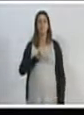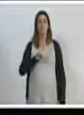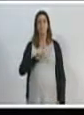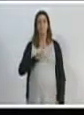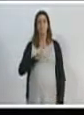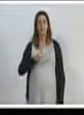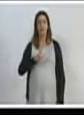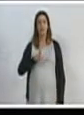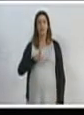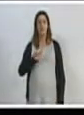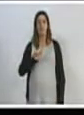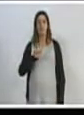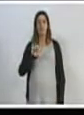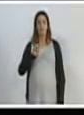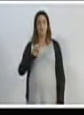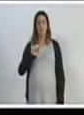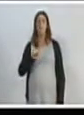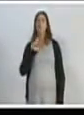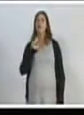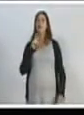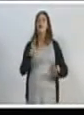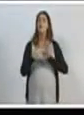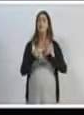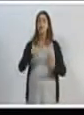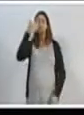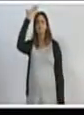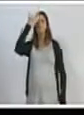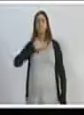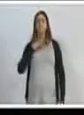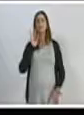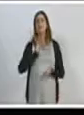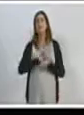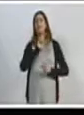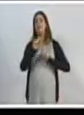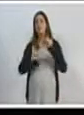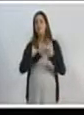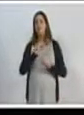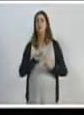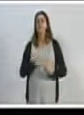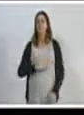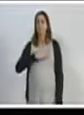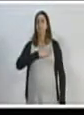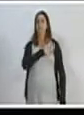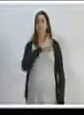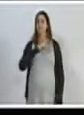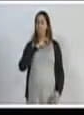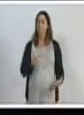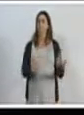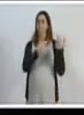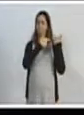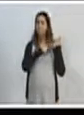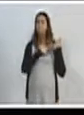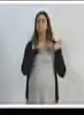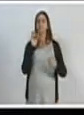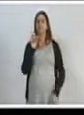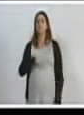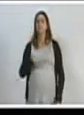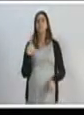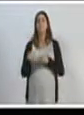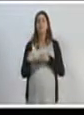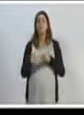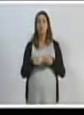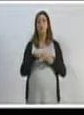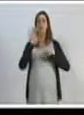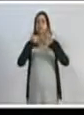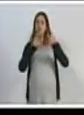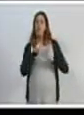Isso é a demonstração da interatividade, da responsabilidade e da condução que o prefeito Napoleão tem ao reunir a Secretaria de